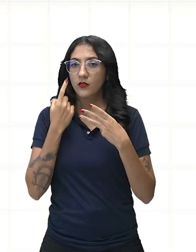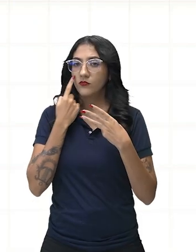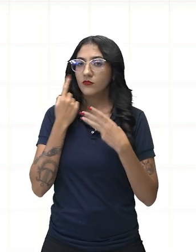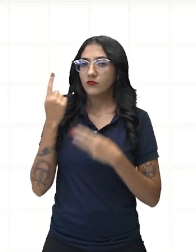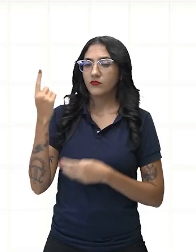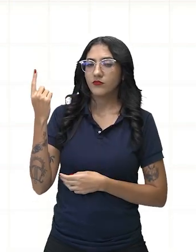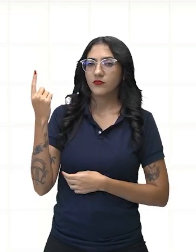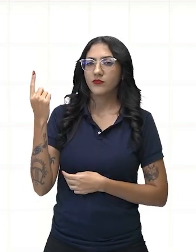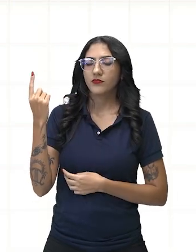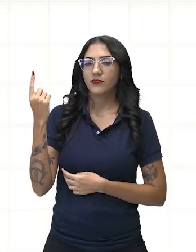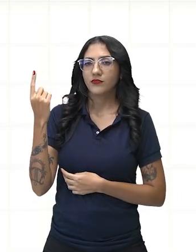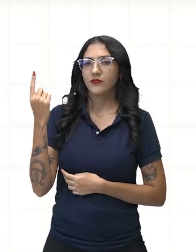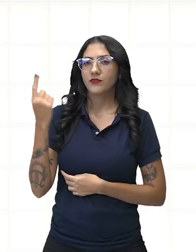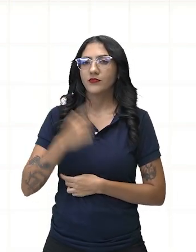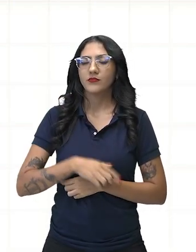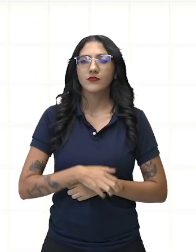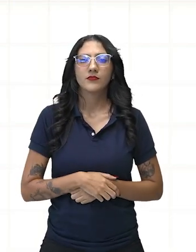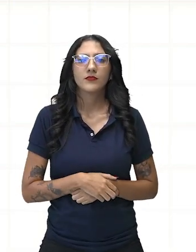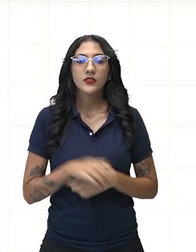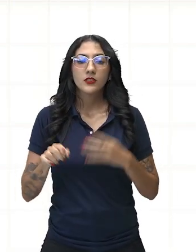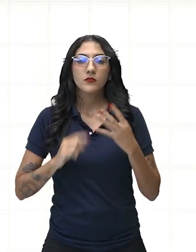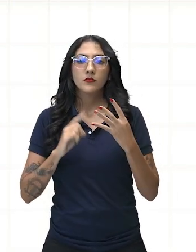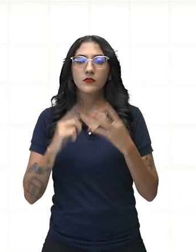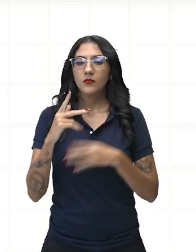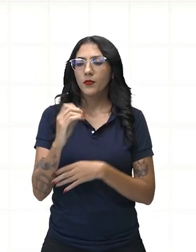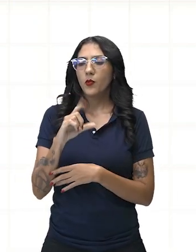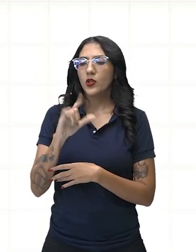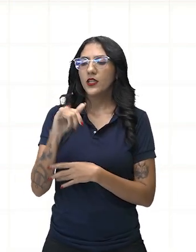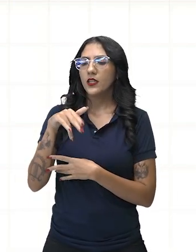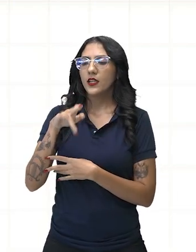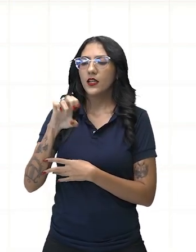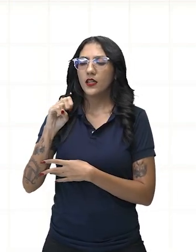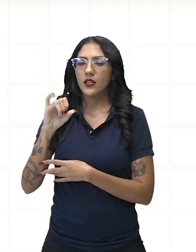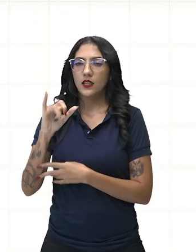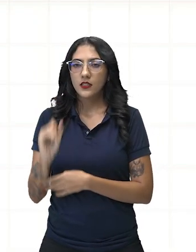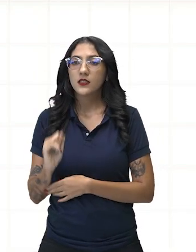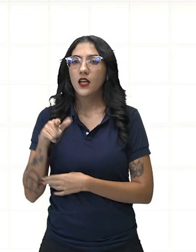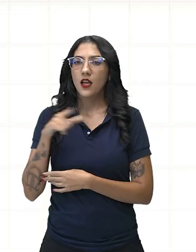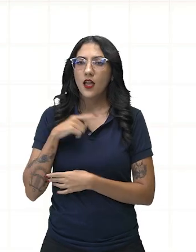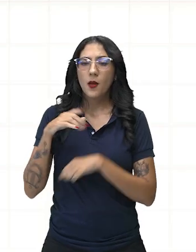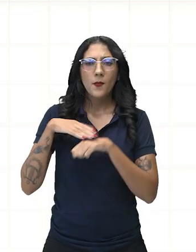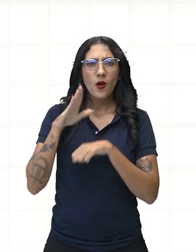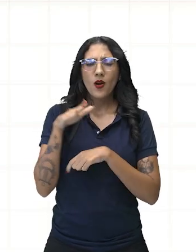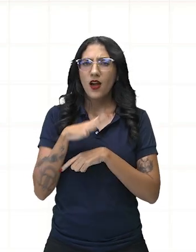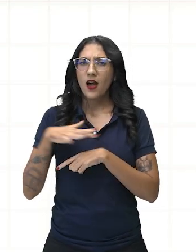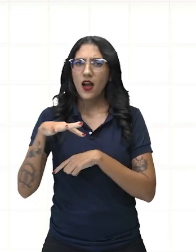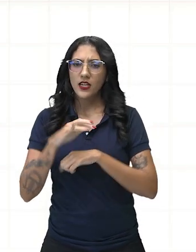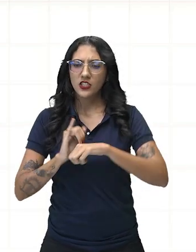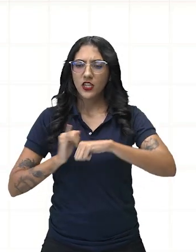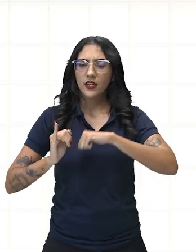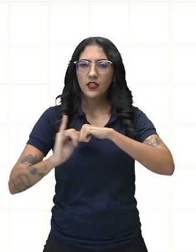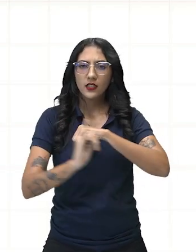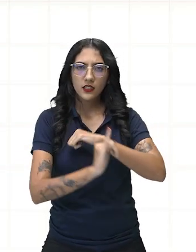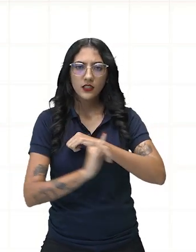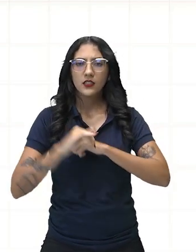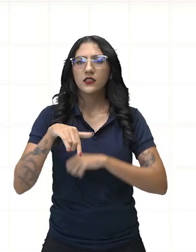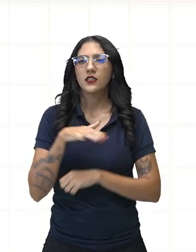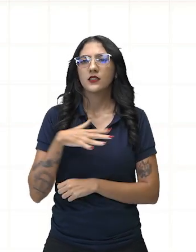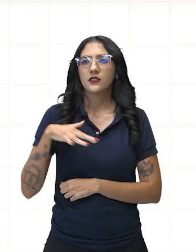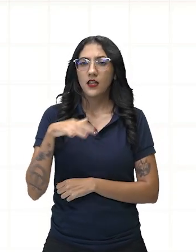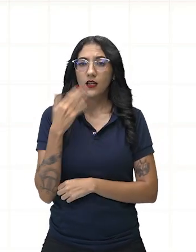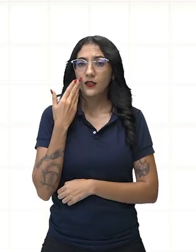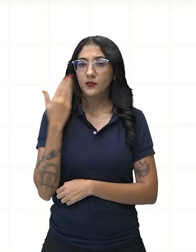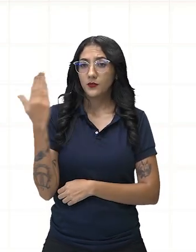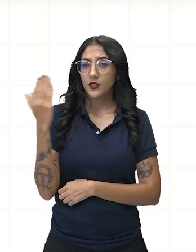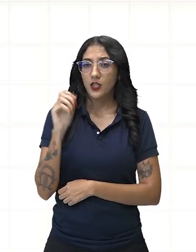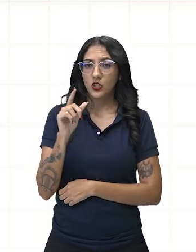nessa região aqui, olha. E a Polinésia, que abrange ali o maior número de ilhas, que é essa região destacada